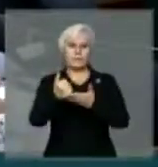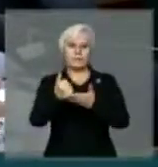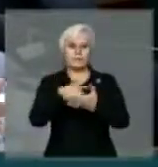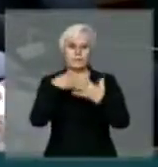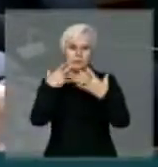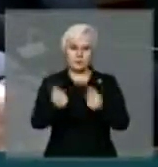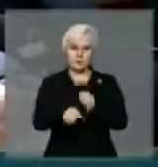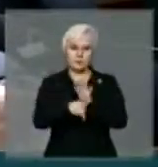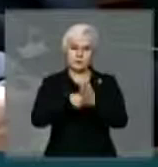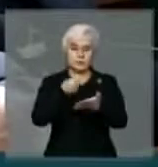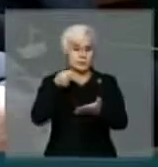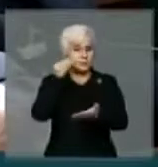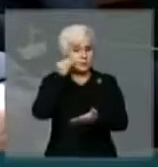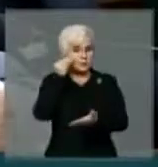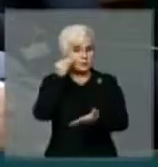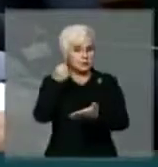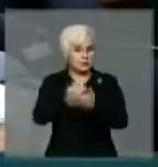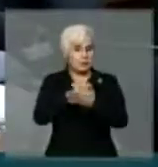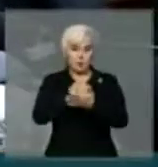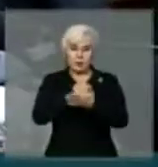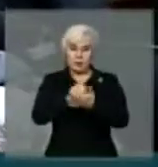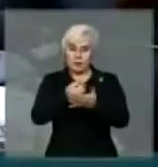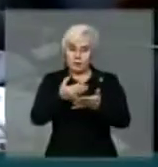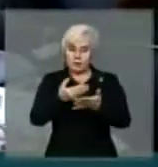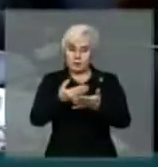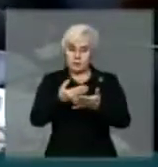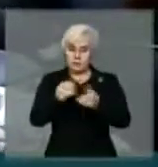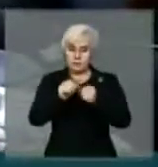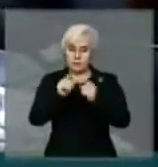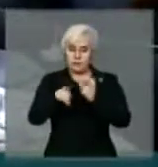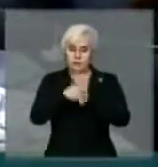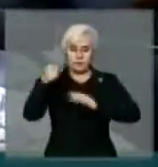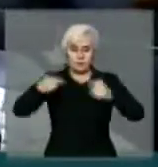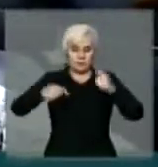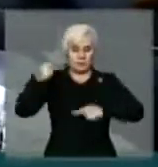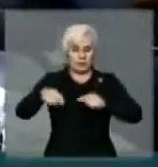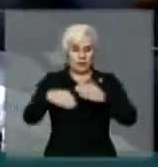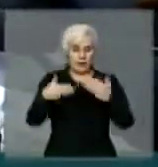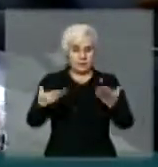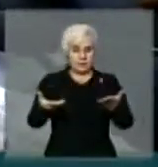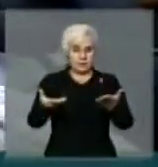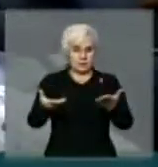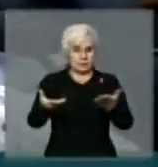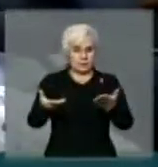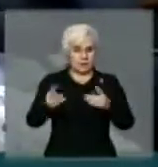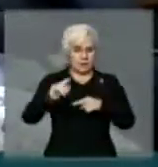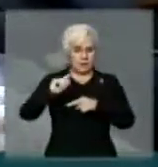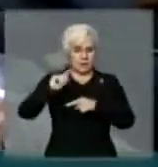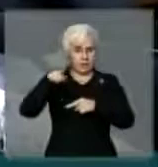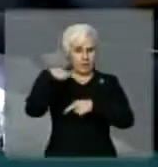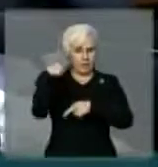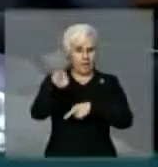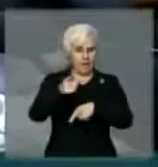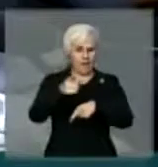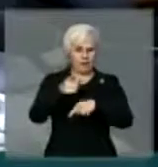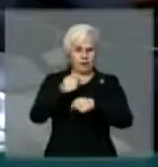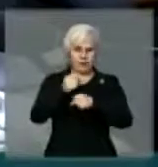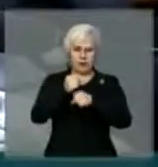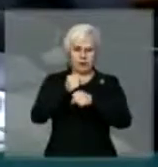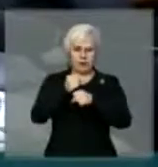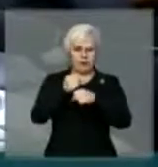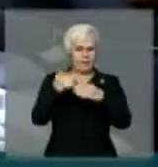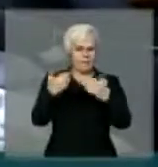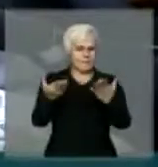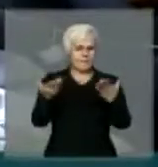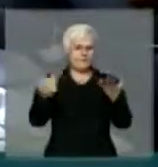aderindo a essa tentativa de jogar o debate desse tema para além do âmbito fechado dessa casa. Tem que jogar para fora. E